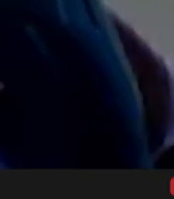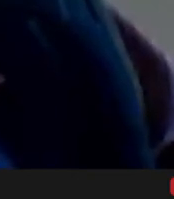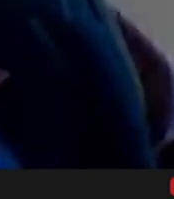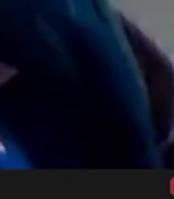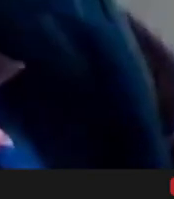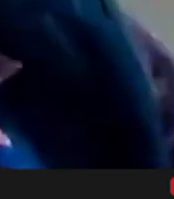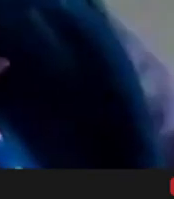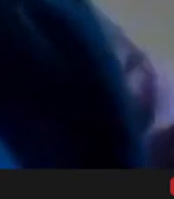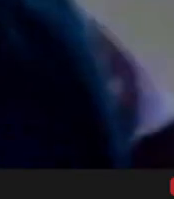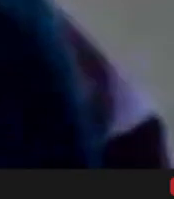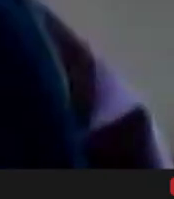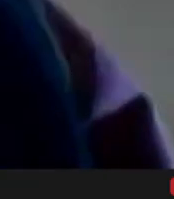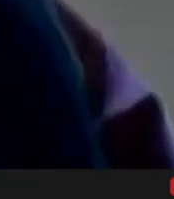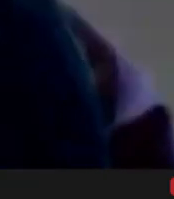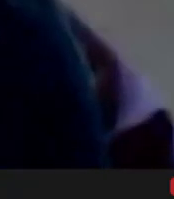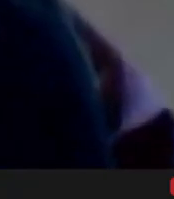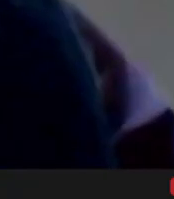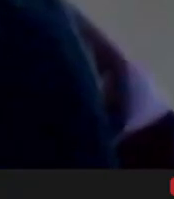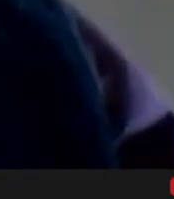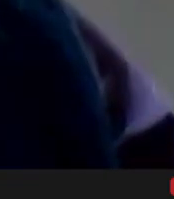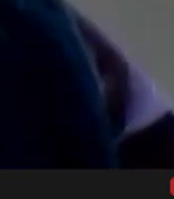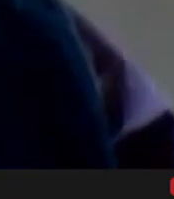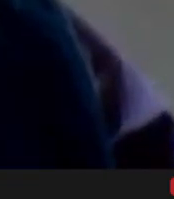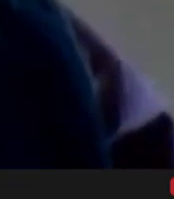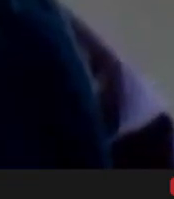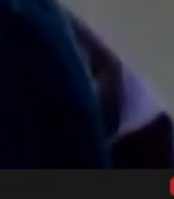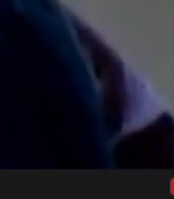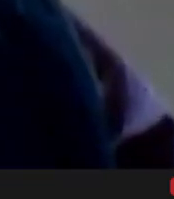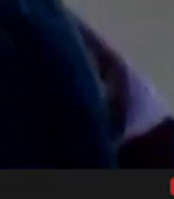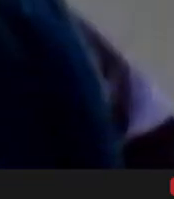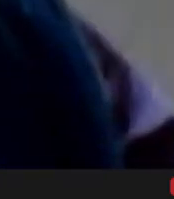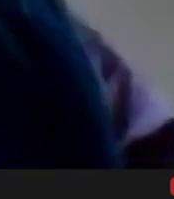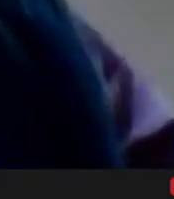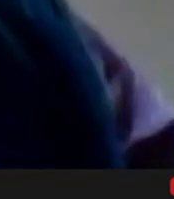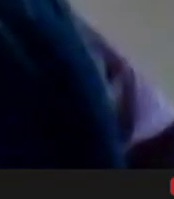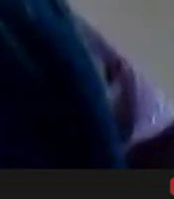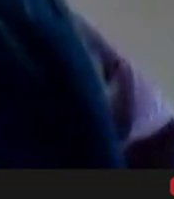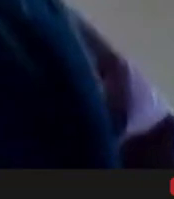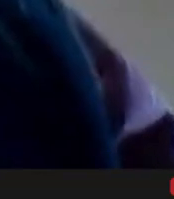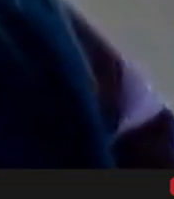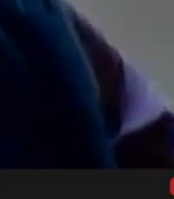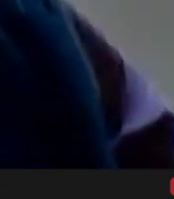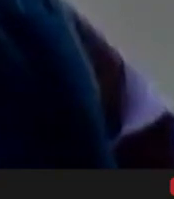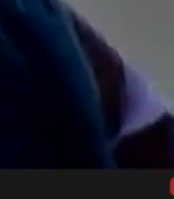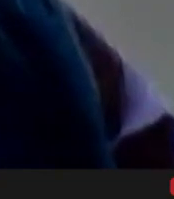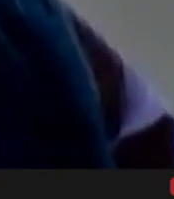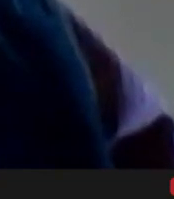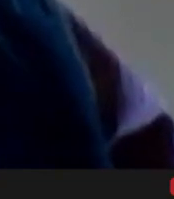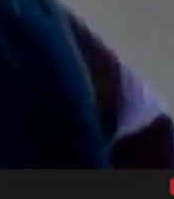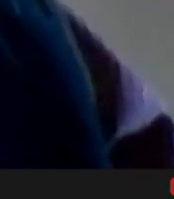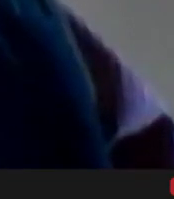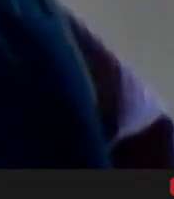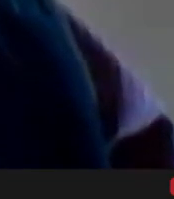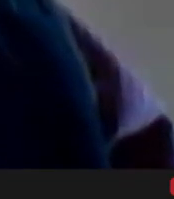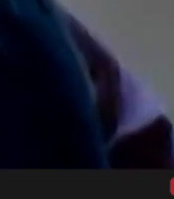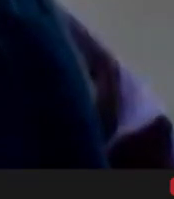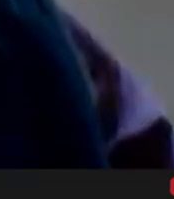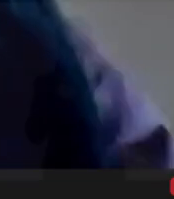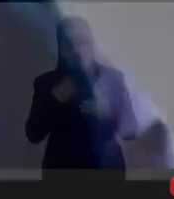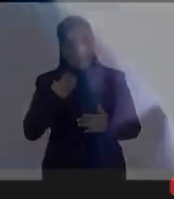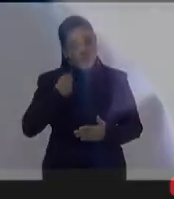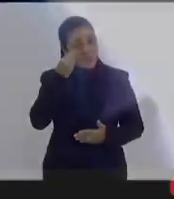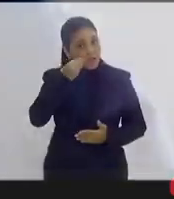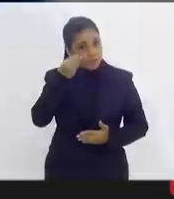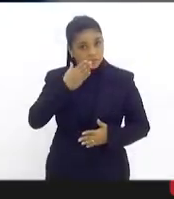coisas. Bem, quanto à possibilidade de aprovar essa lei, eu quero dizer a todos que essa daqui é a minha